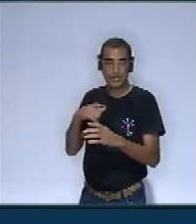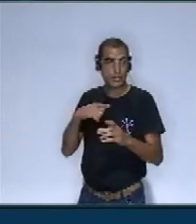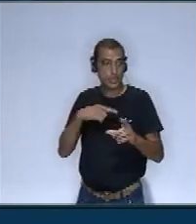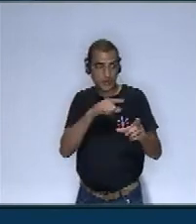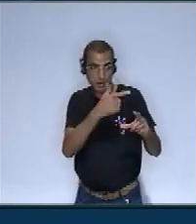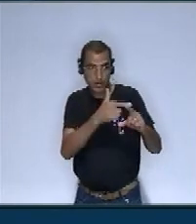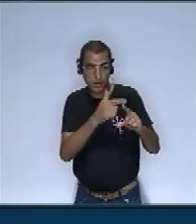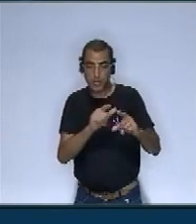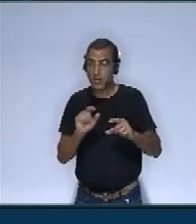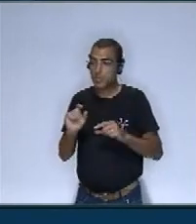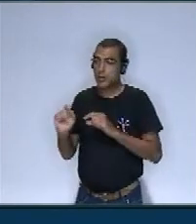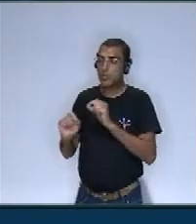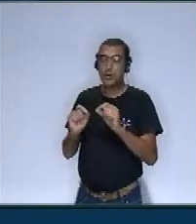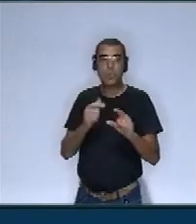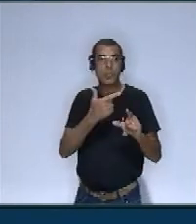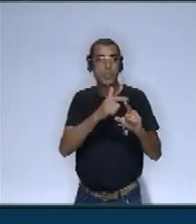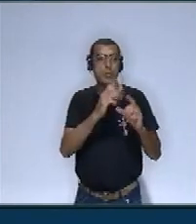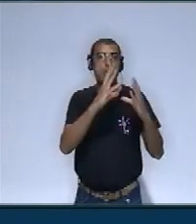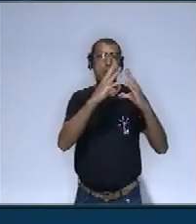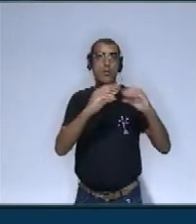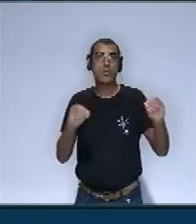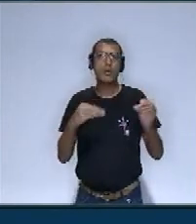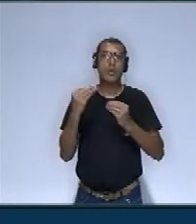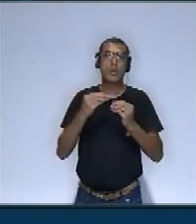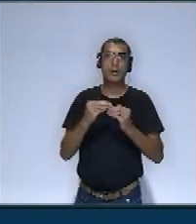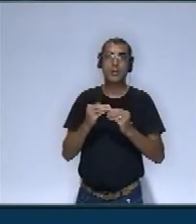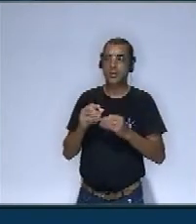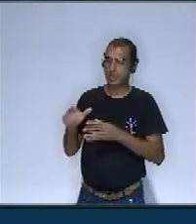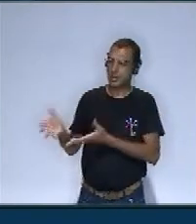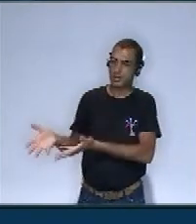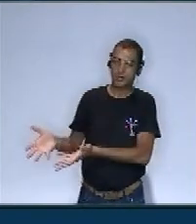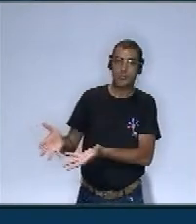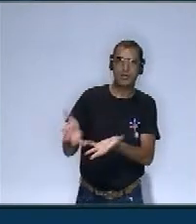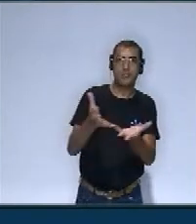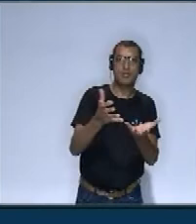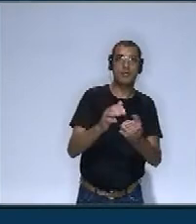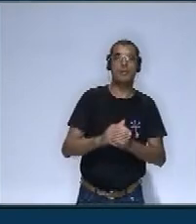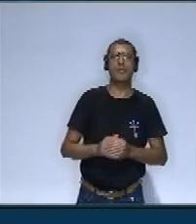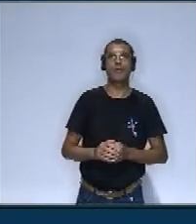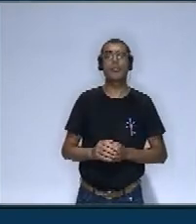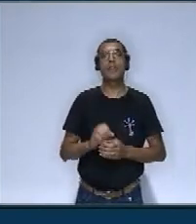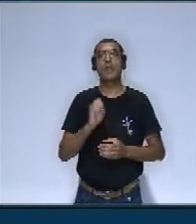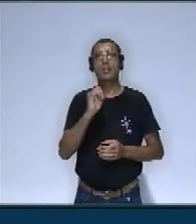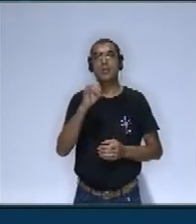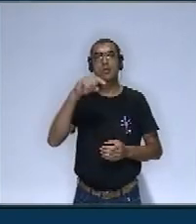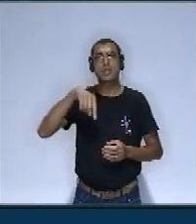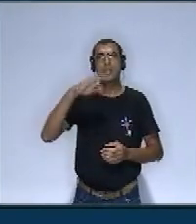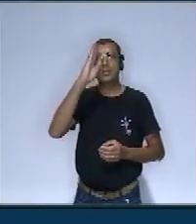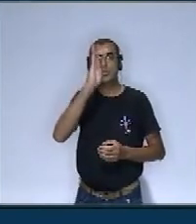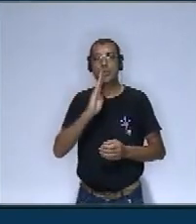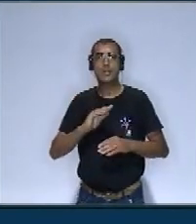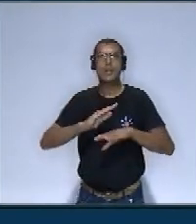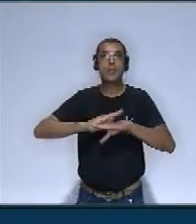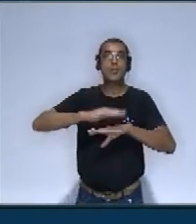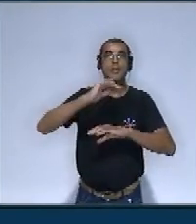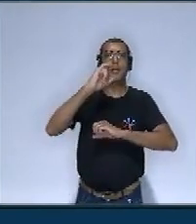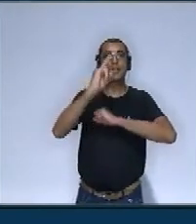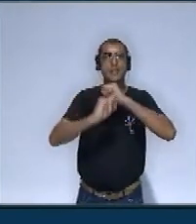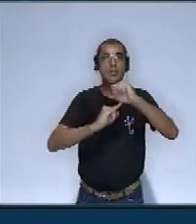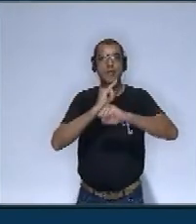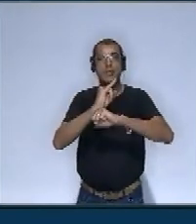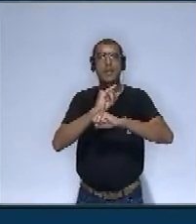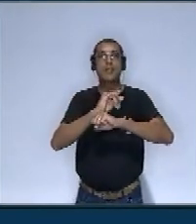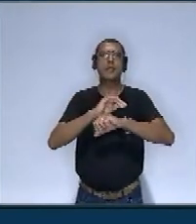be solved by greater internet access, more online education, and more